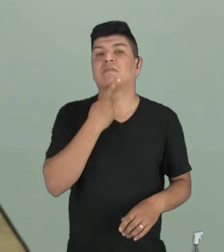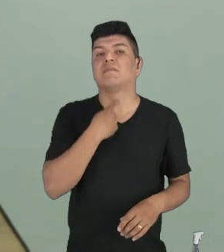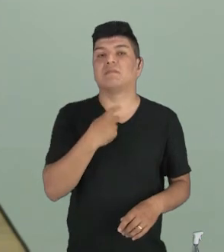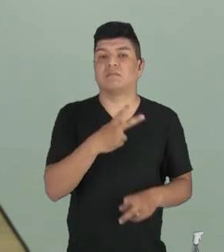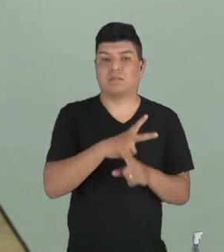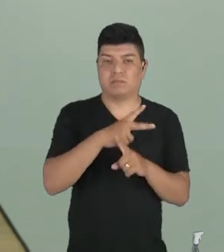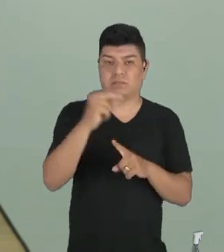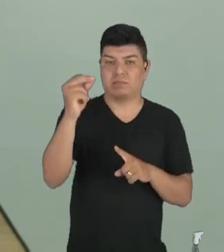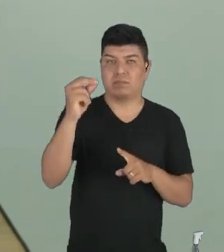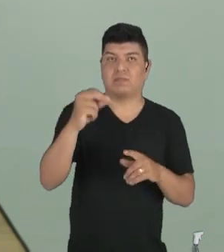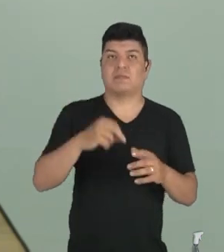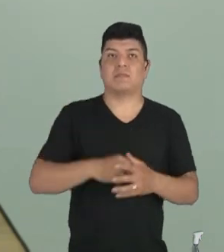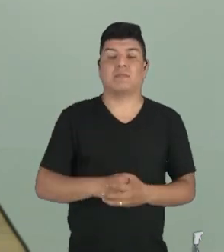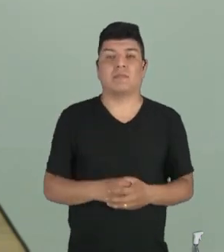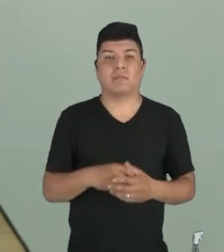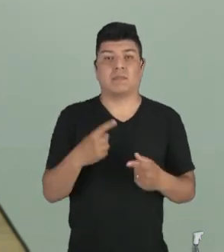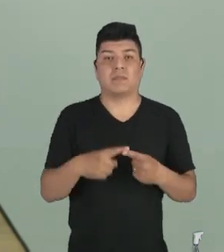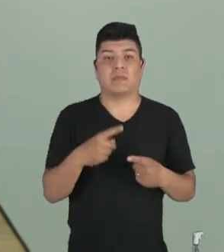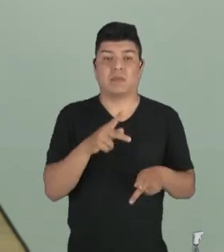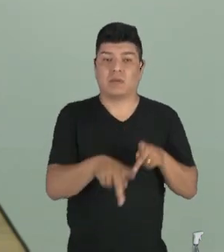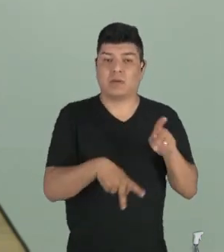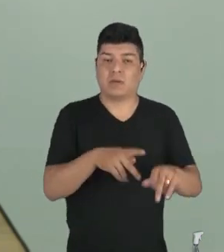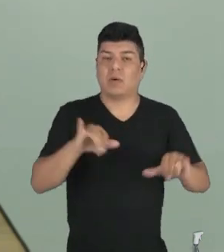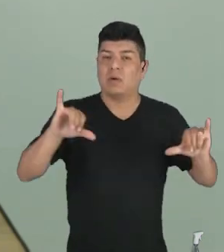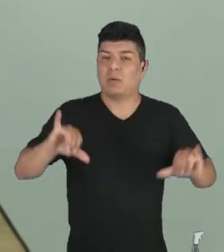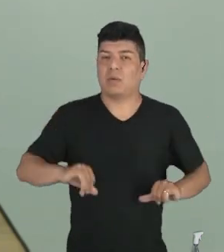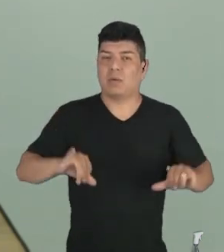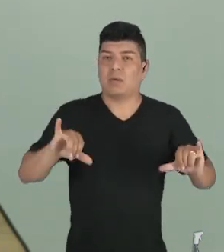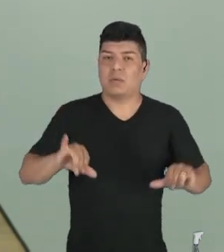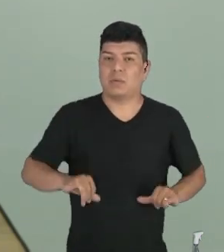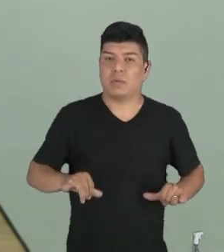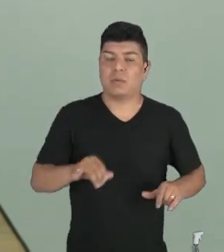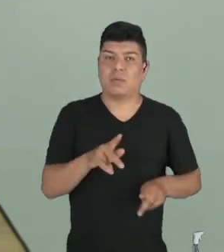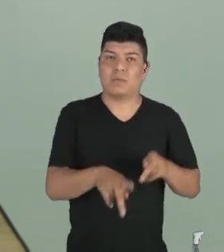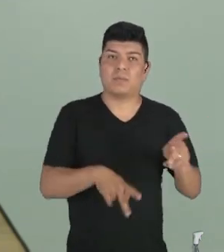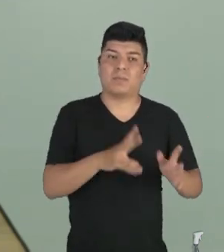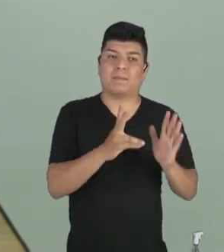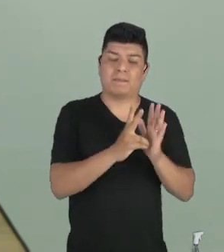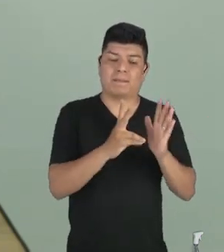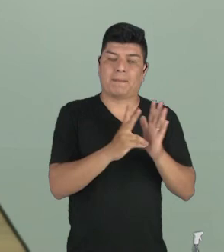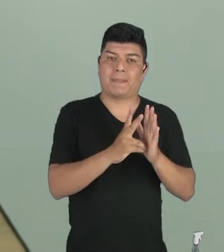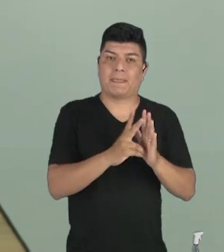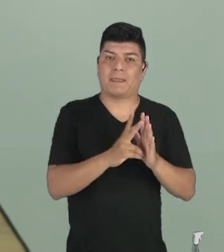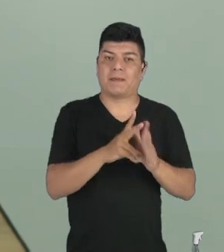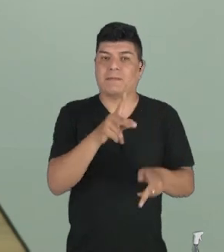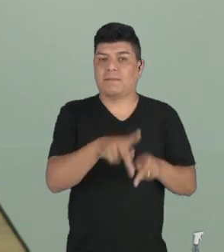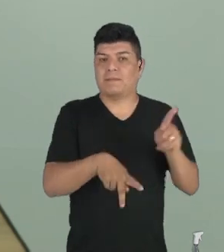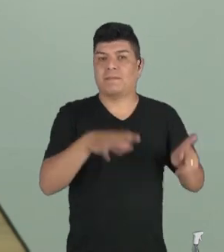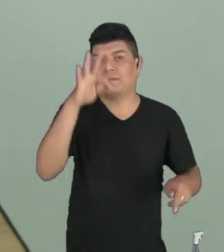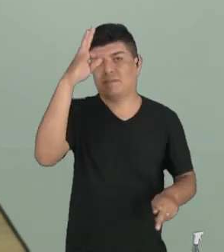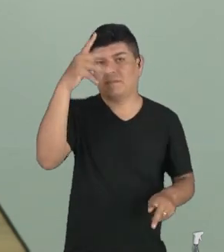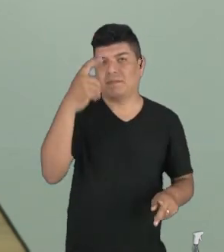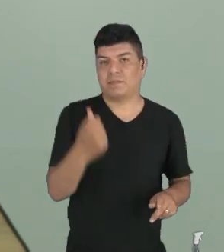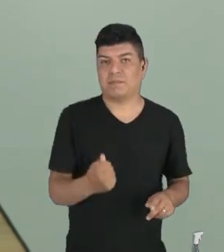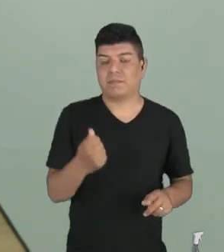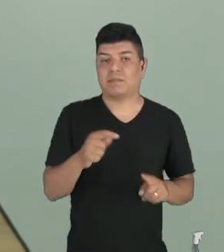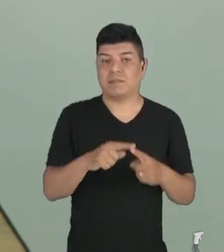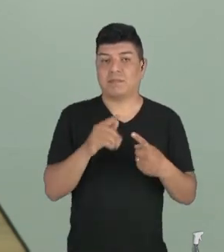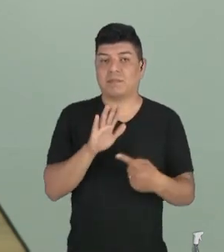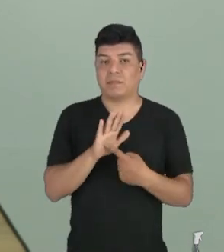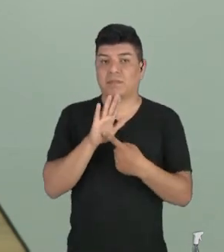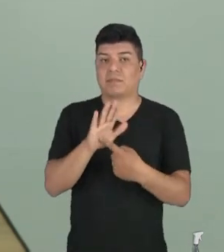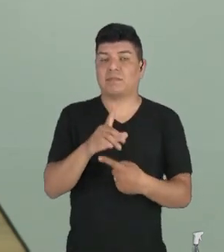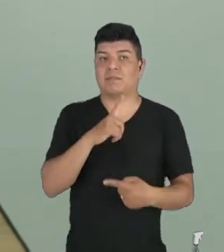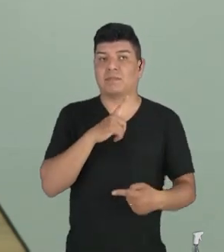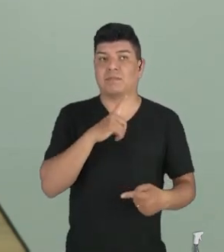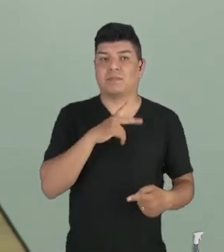de vencer. Porque um povo tão sofrido como o povo indígena, como o povo africano, eles demonstraram que